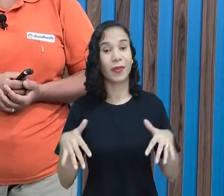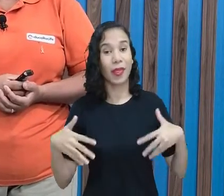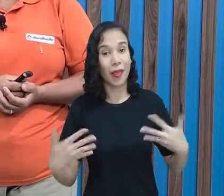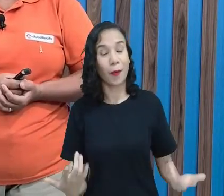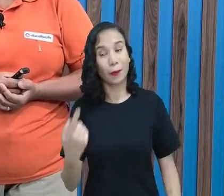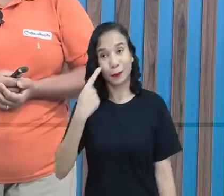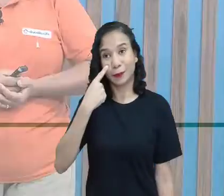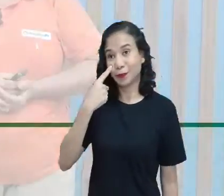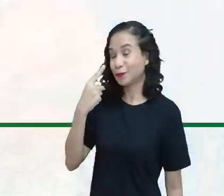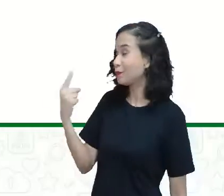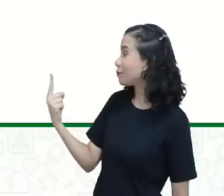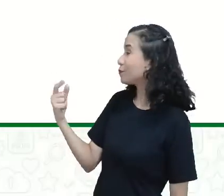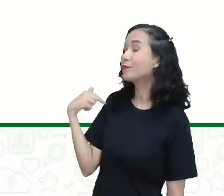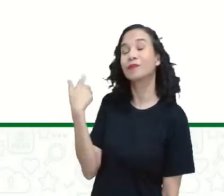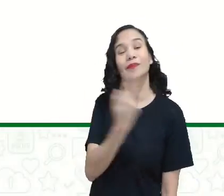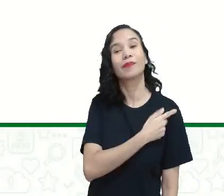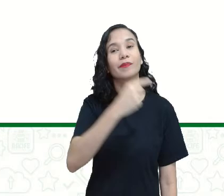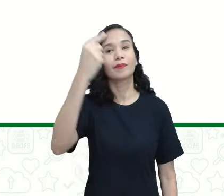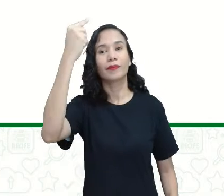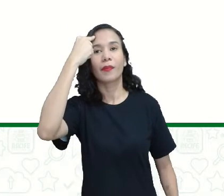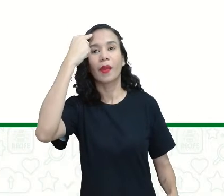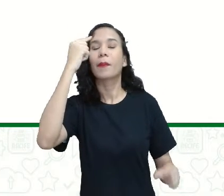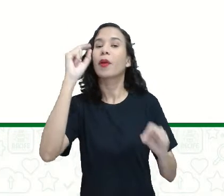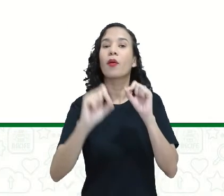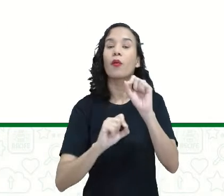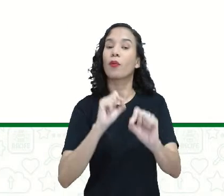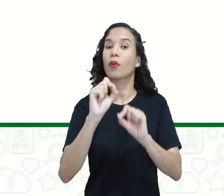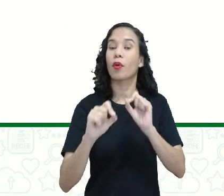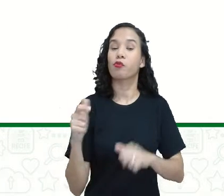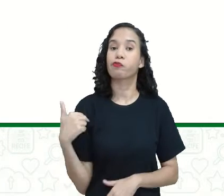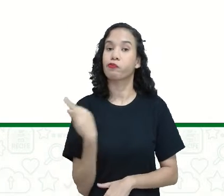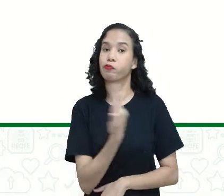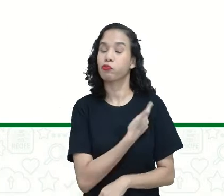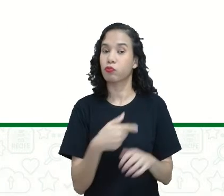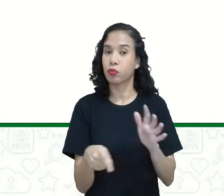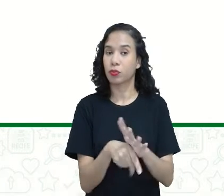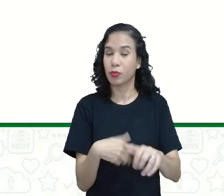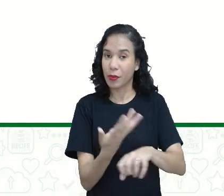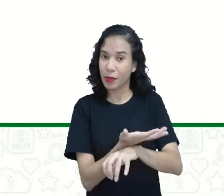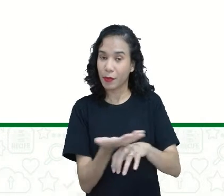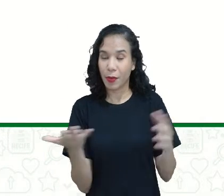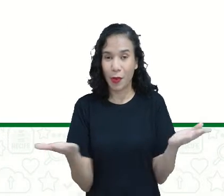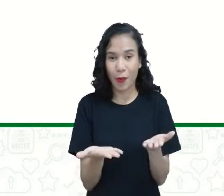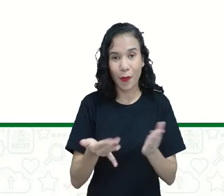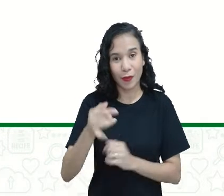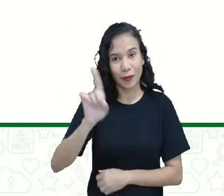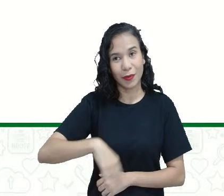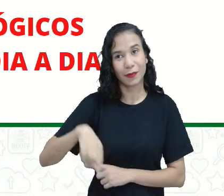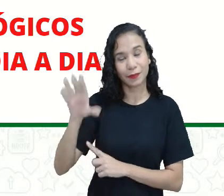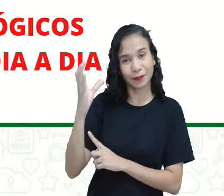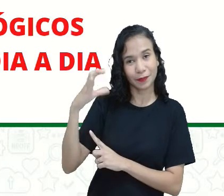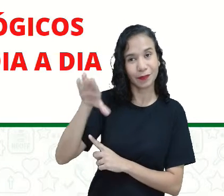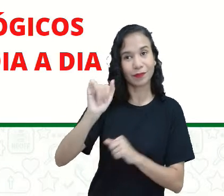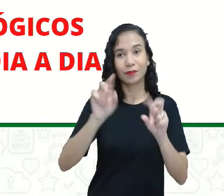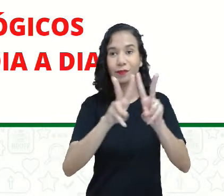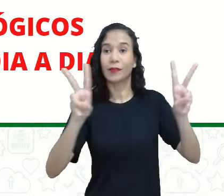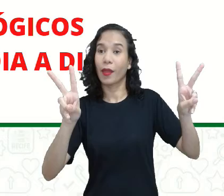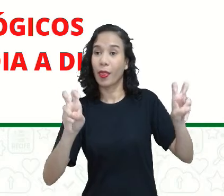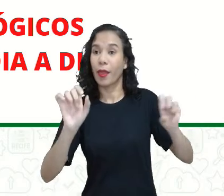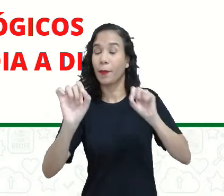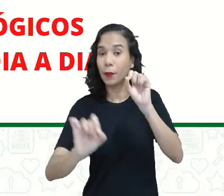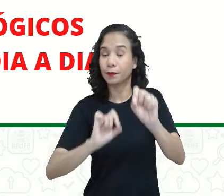Então, olha só, vamos pensar na questão do nosso componente curricular de hoje, que é ciências, e o nosso